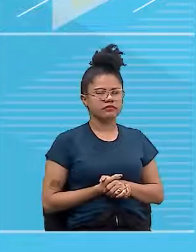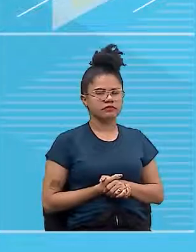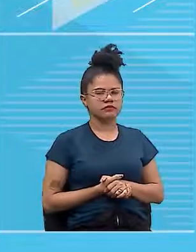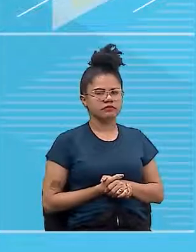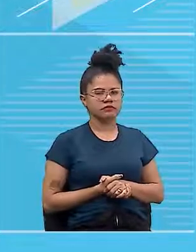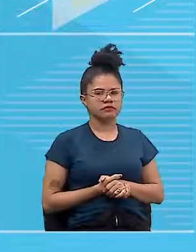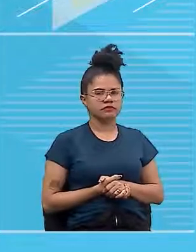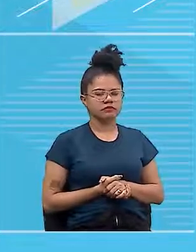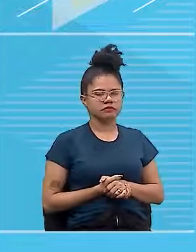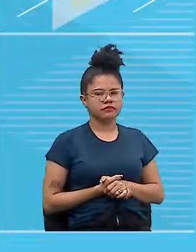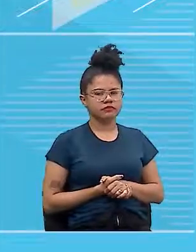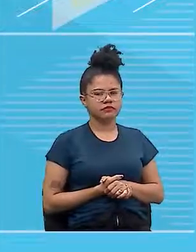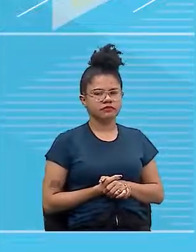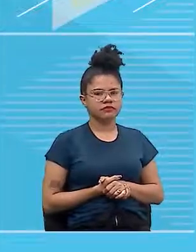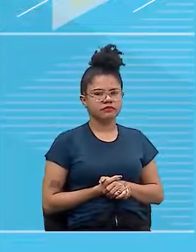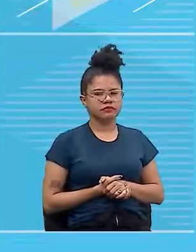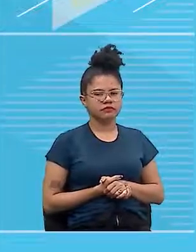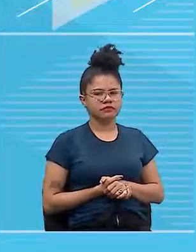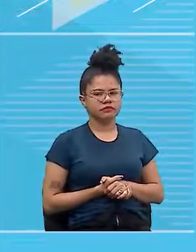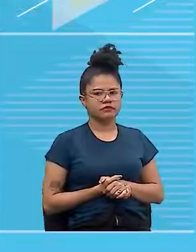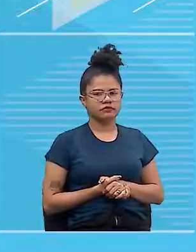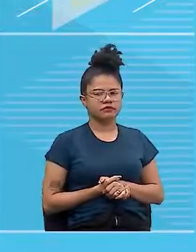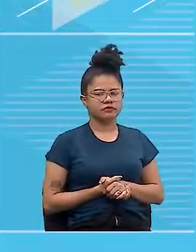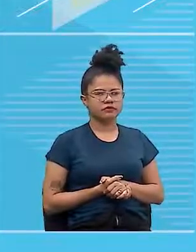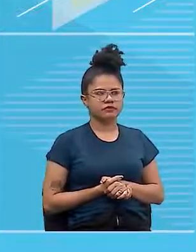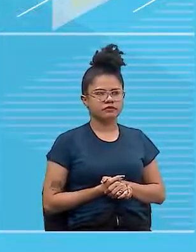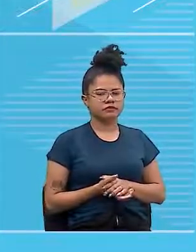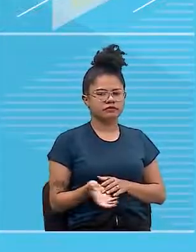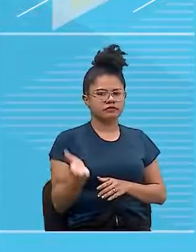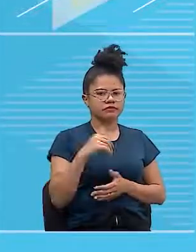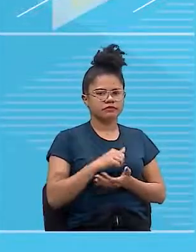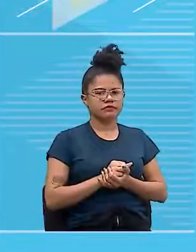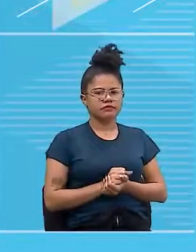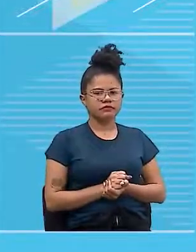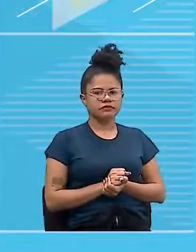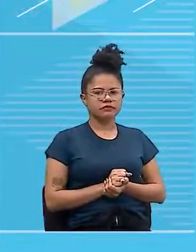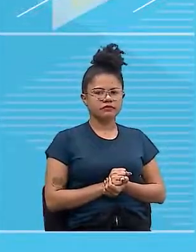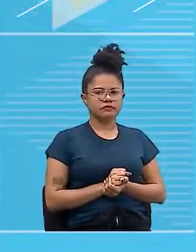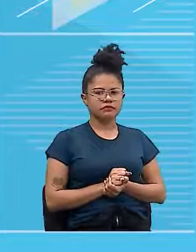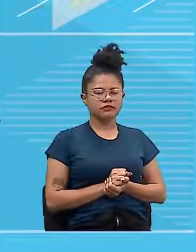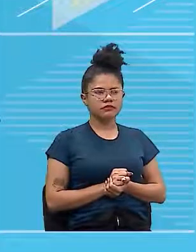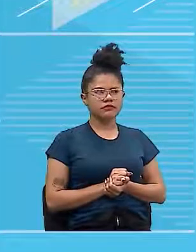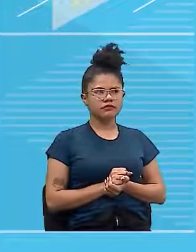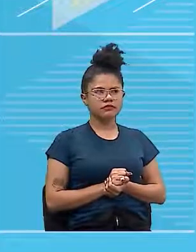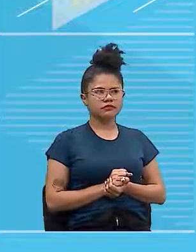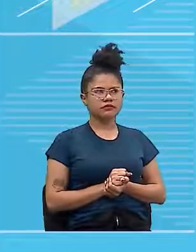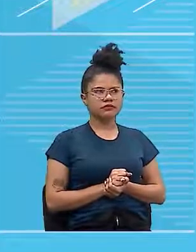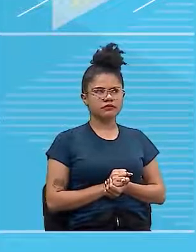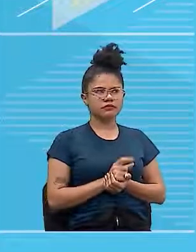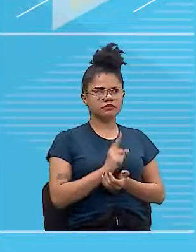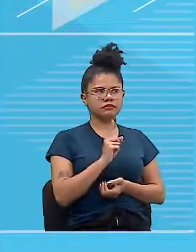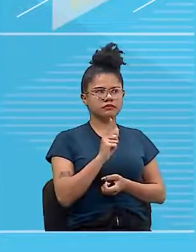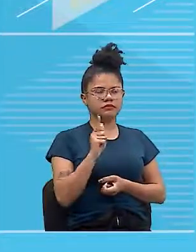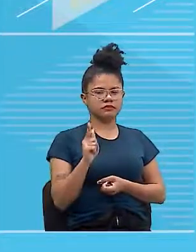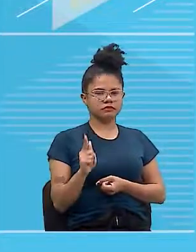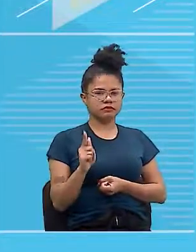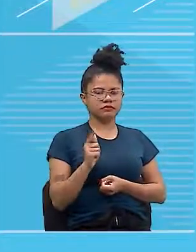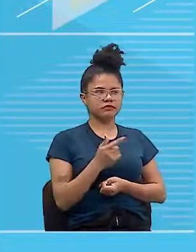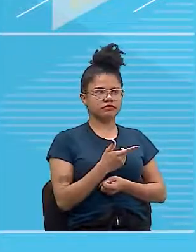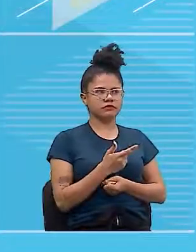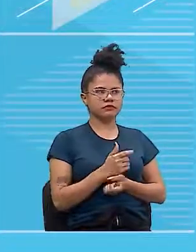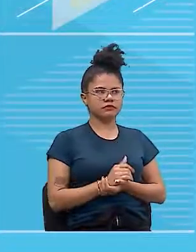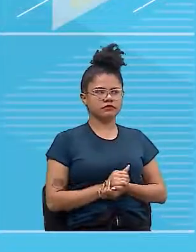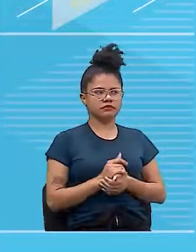olá olá la la Bom vamos lá 1 grama de proteína